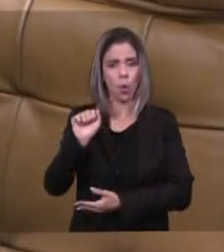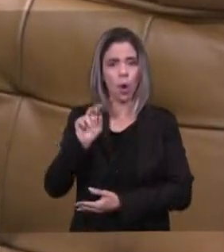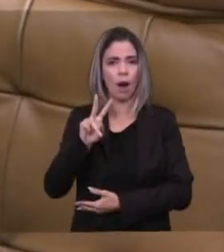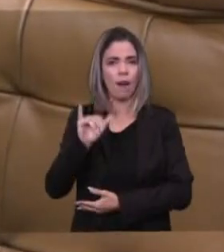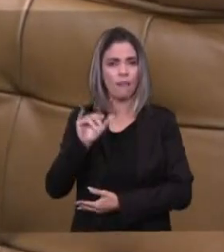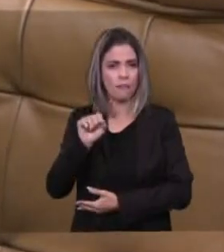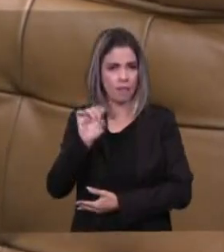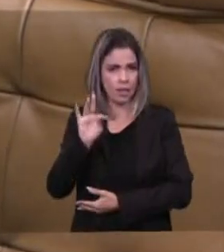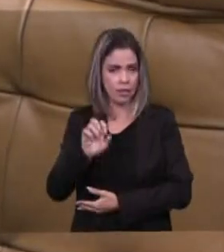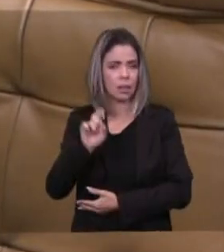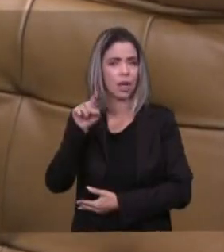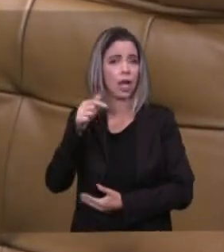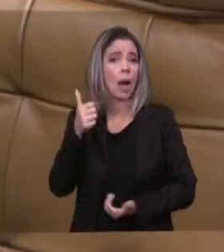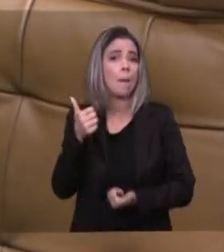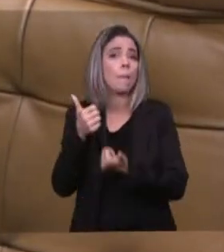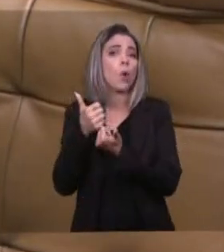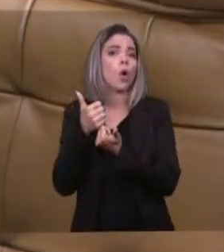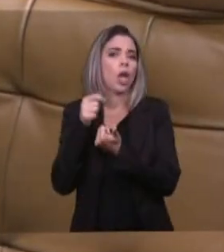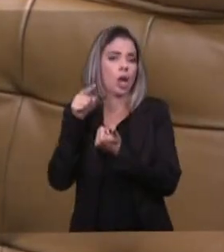de embaixador.